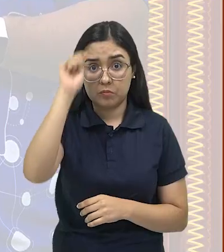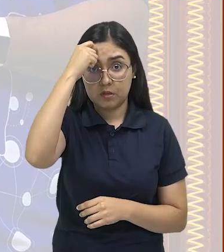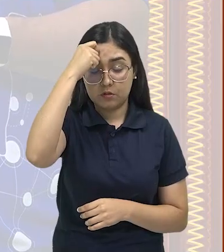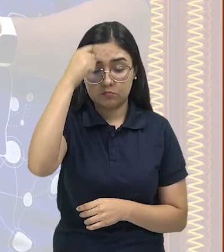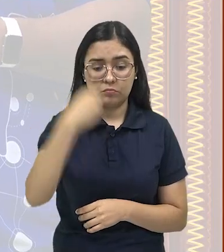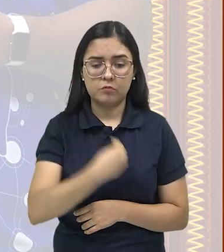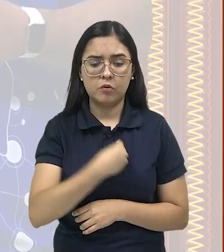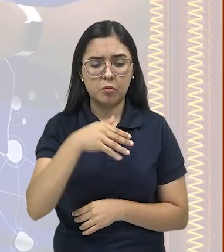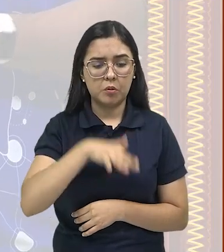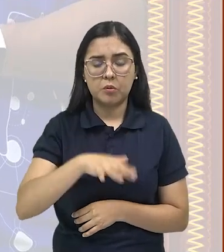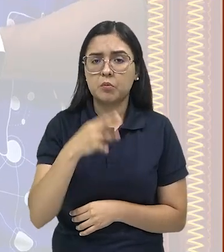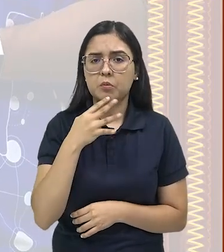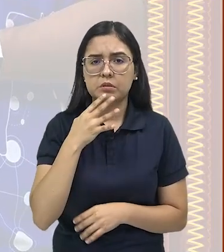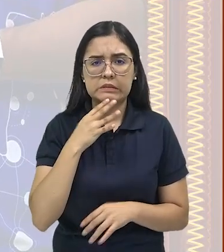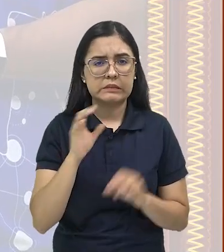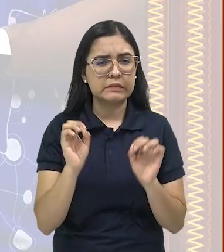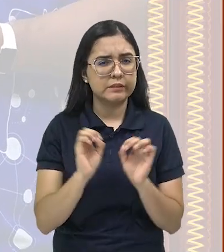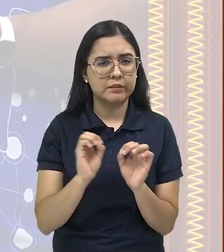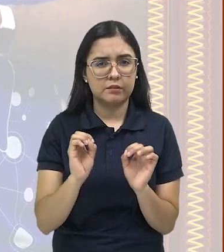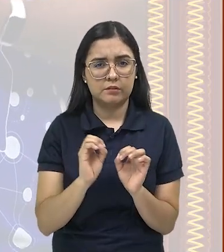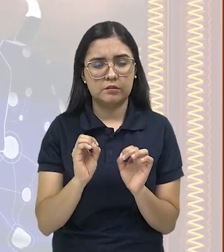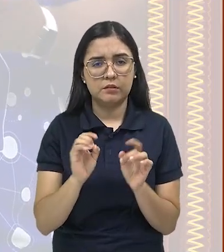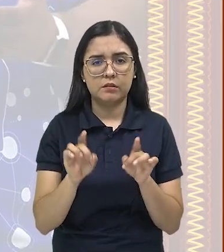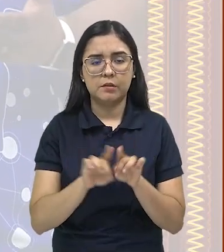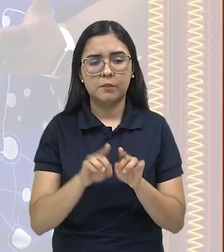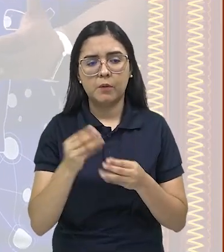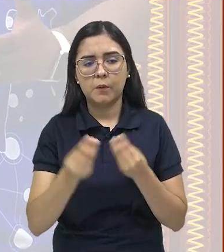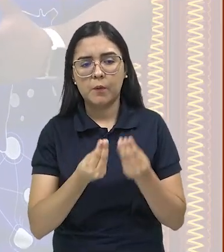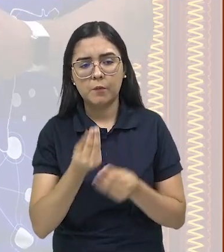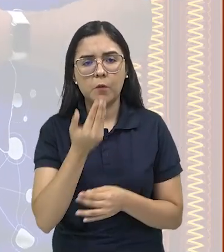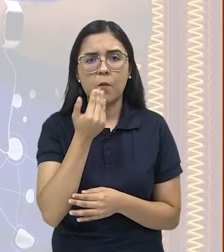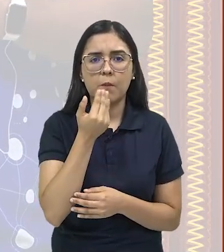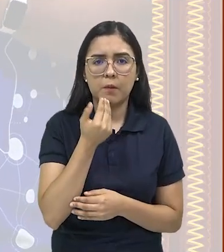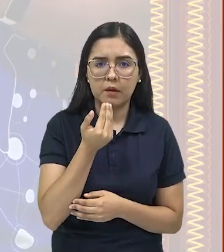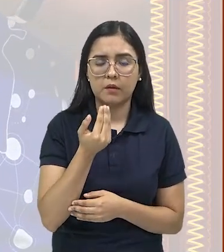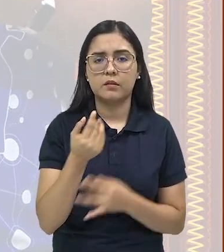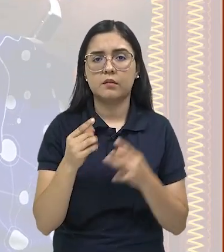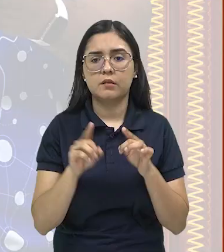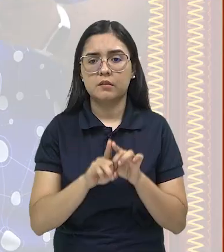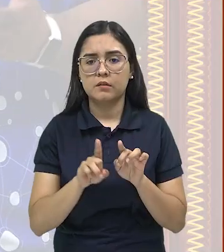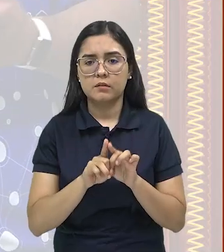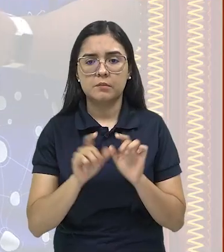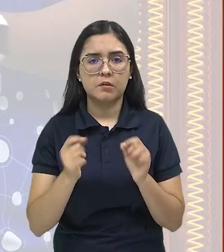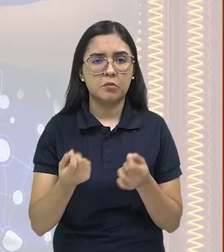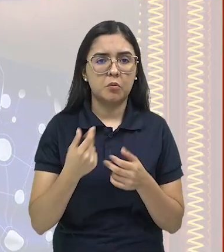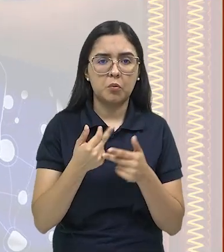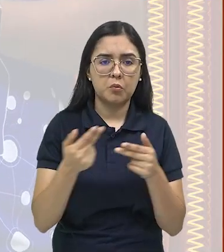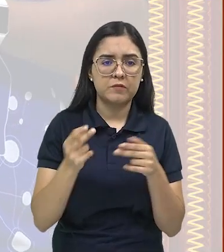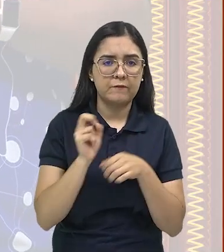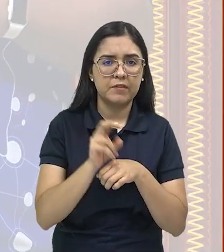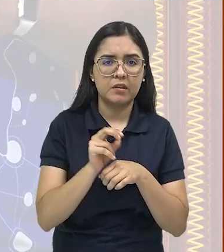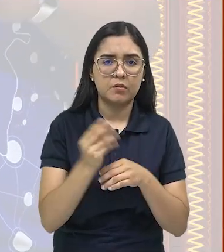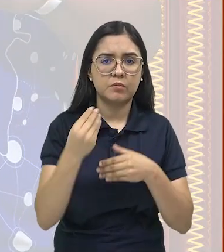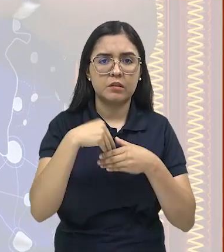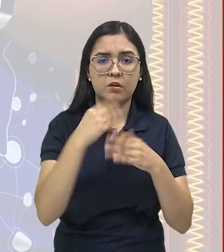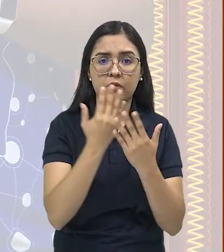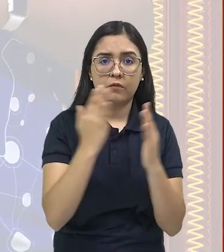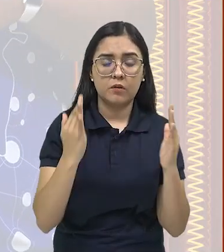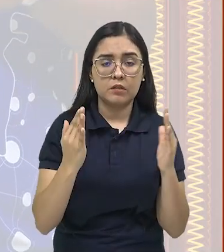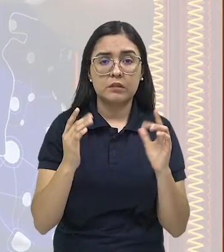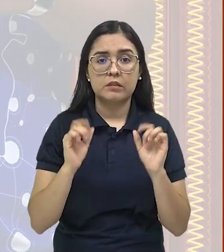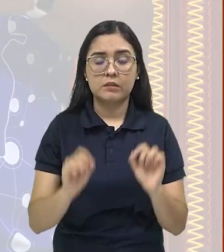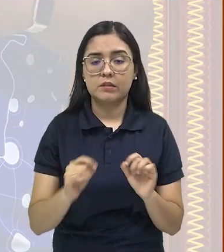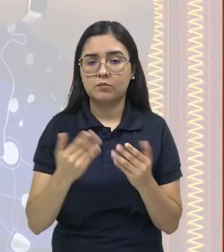totalmente desconhecida para ele, onde ele não conhecia como se alimentar, não sabia o que era venenoso. Então isso tudo